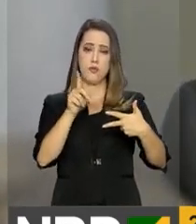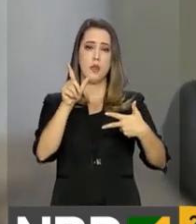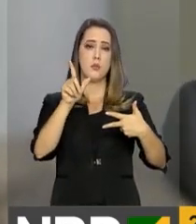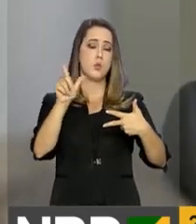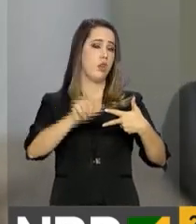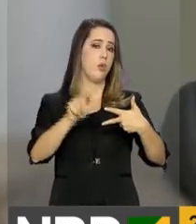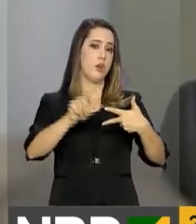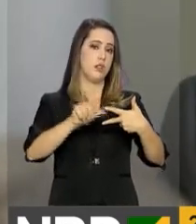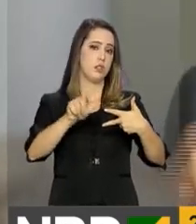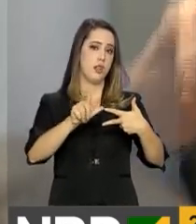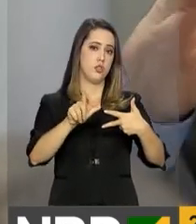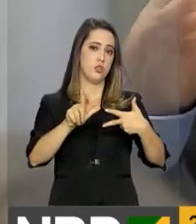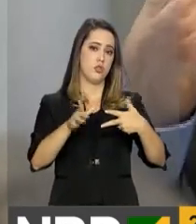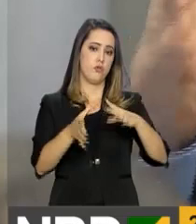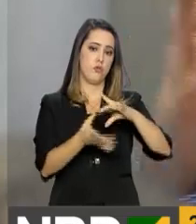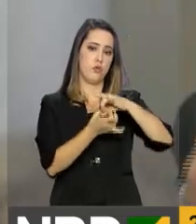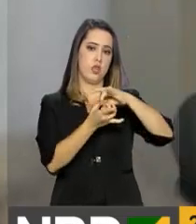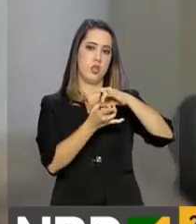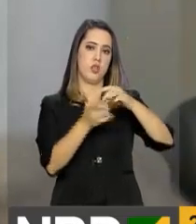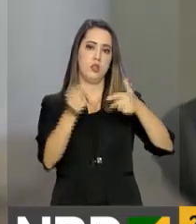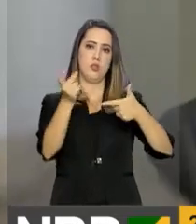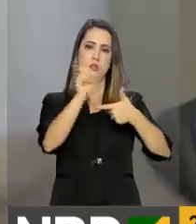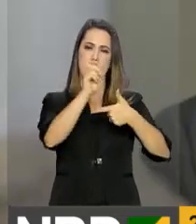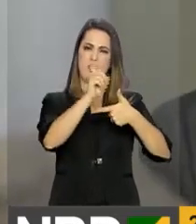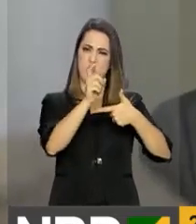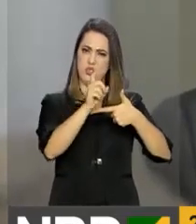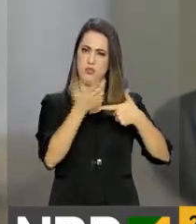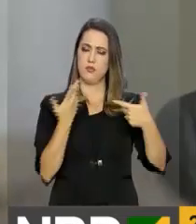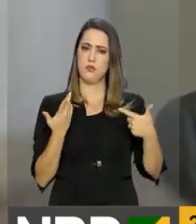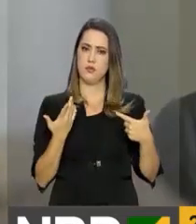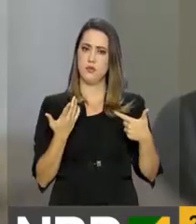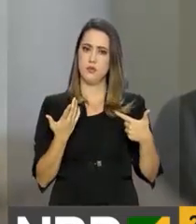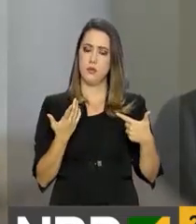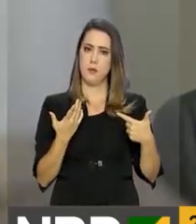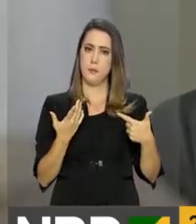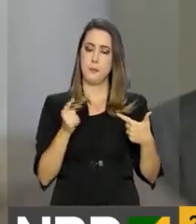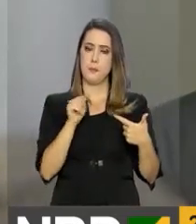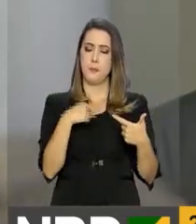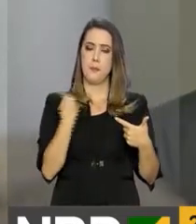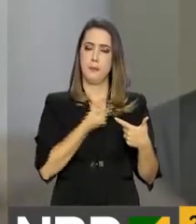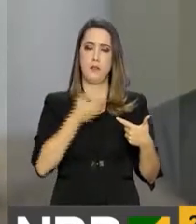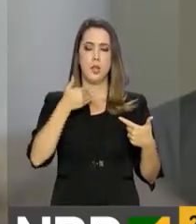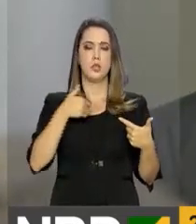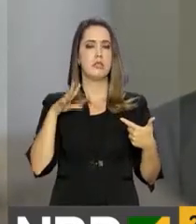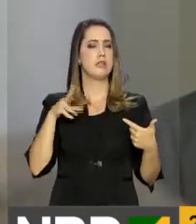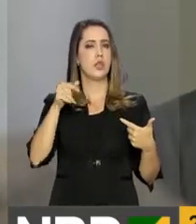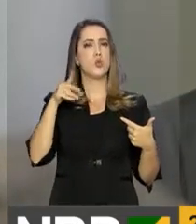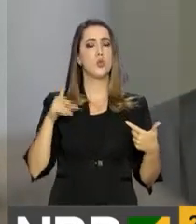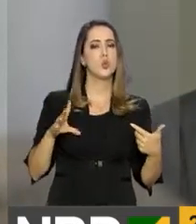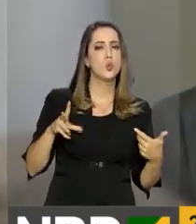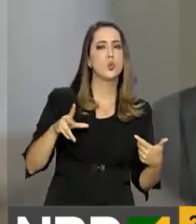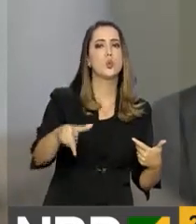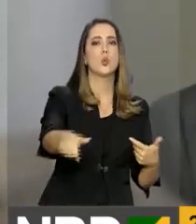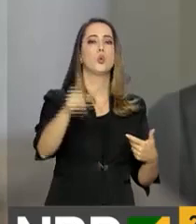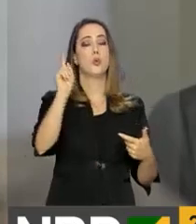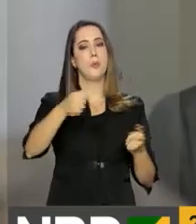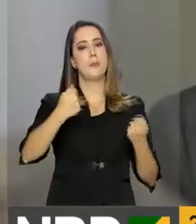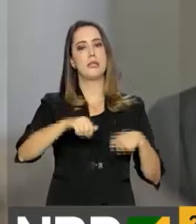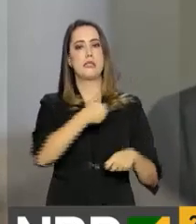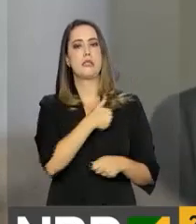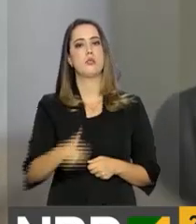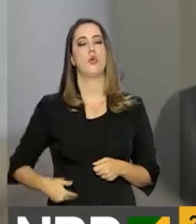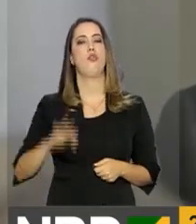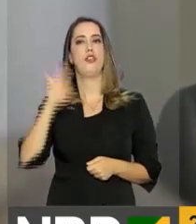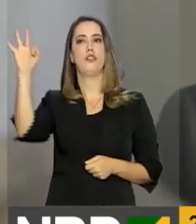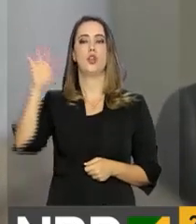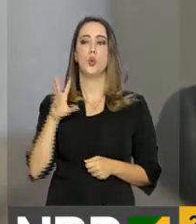poder executivo. Tudo isso fruto da nossa concepção centralizadora, da ideia de que tudo deve ser feito pela União e na União